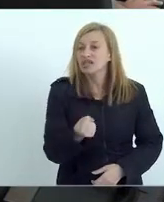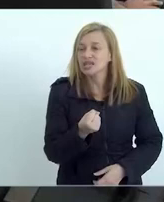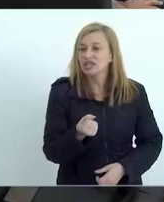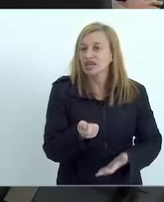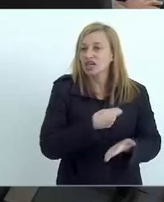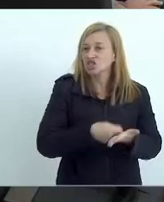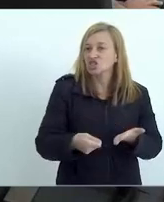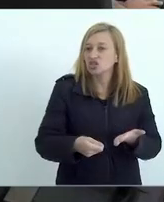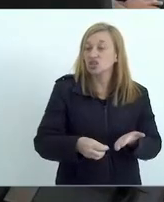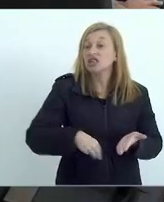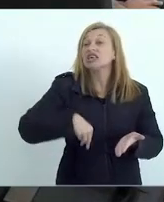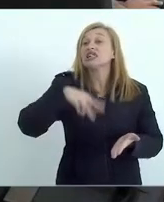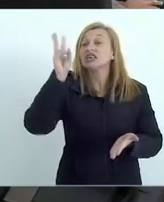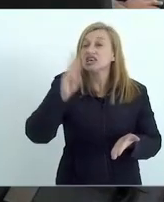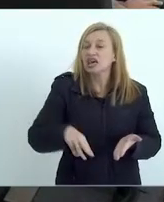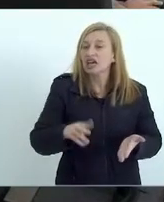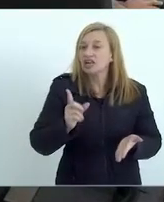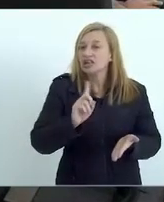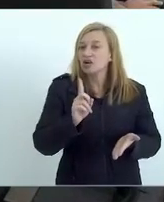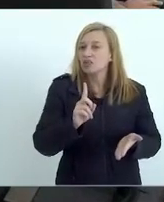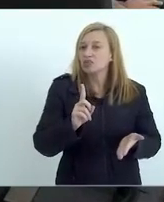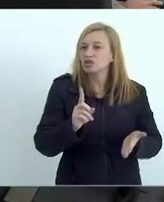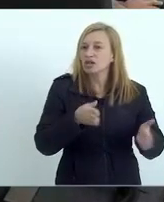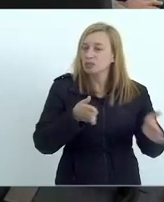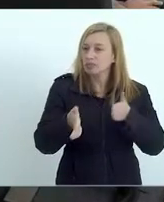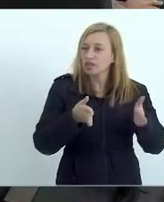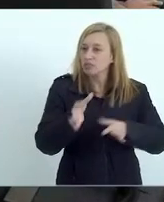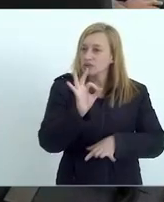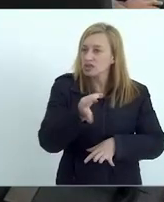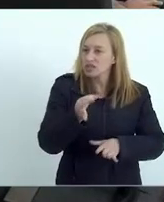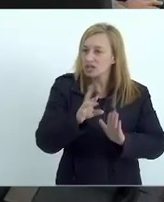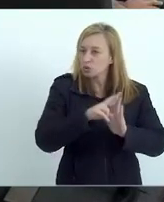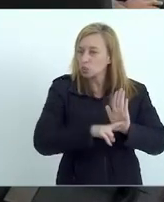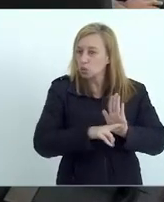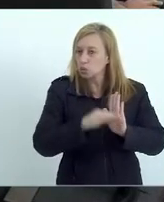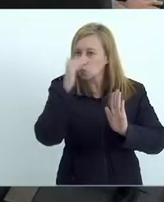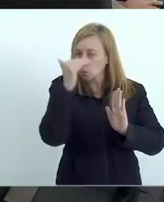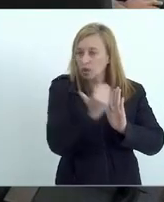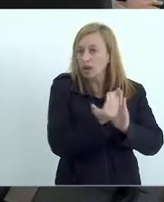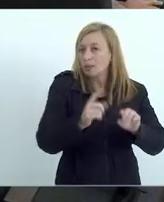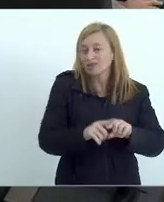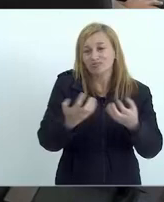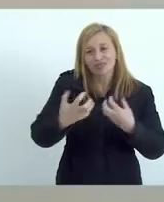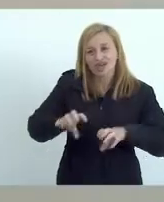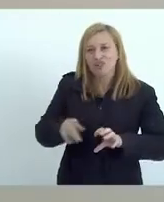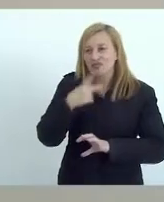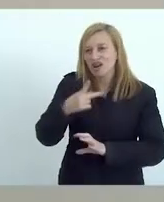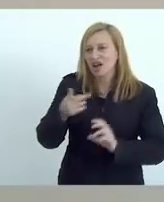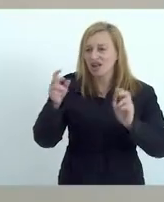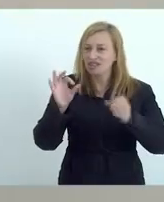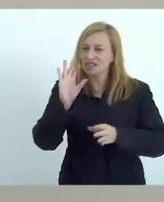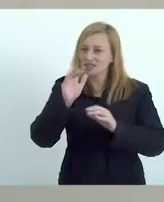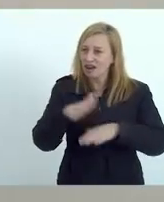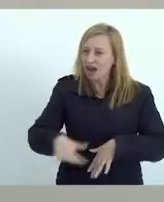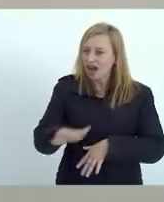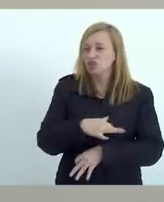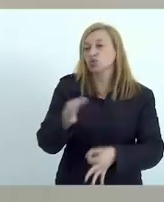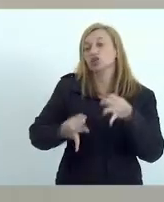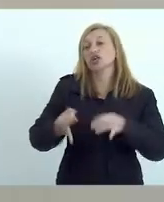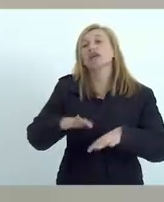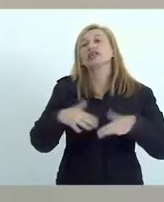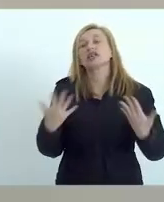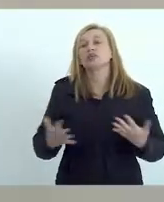aceitar as inscrições de quem não está apto a lhe aquele requisito mas eu não quero entrar Nesse quesito jurídico